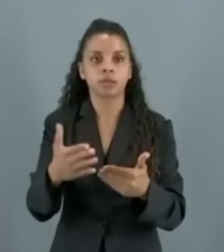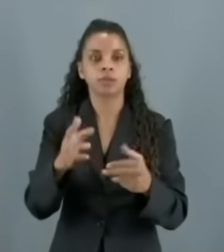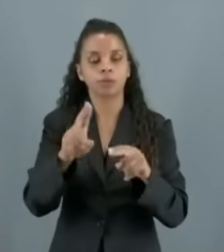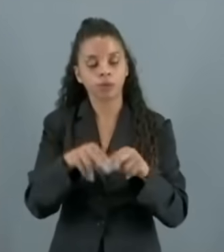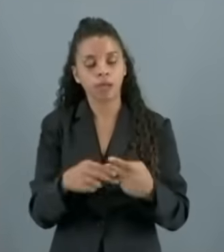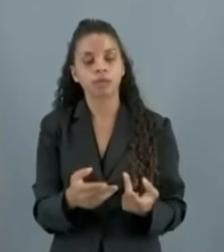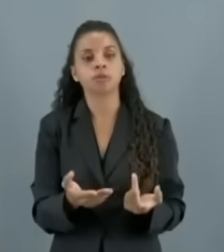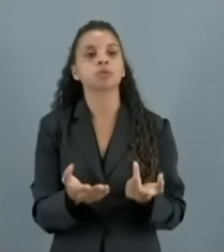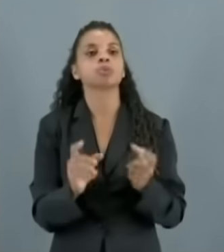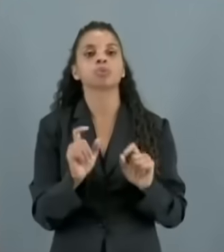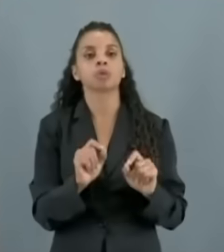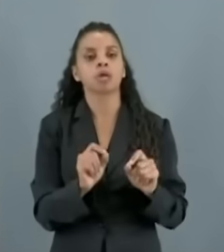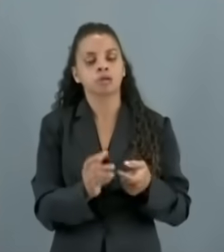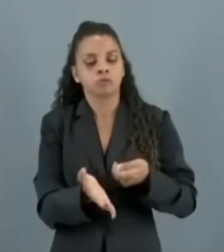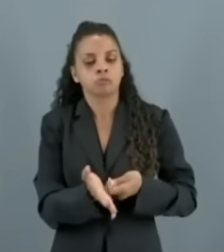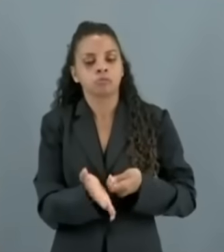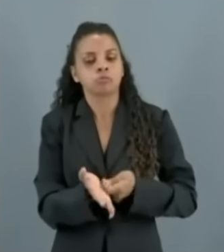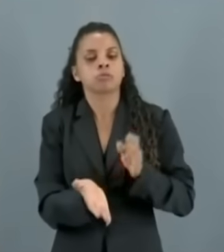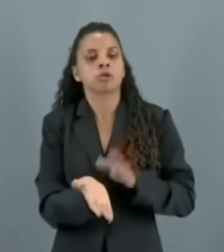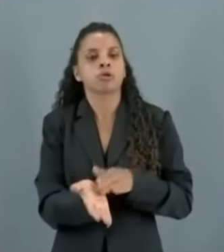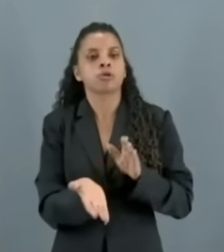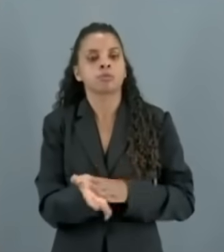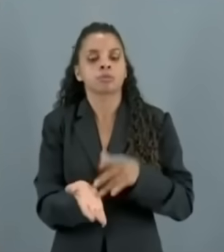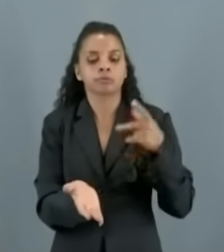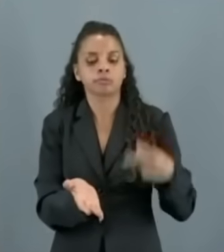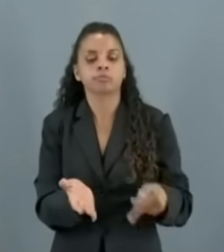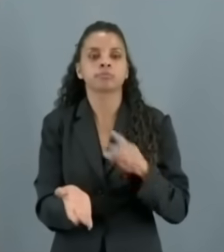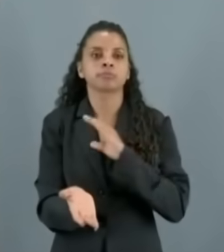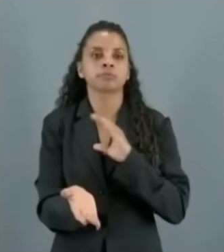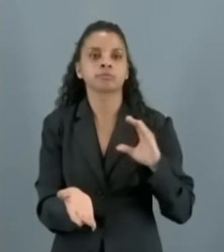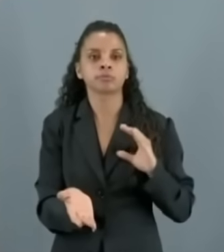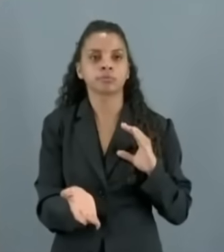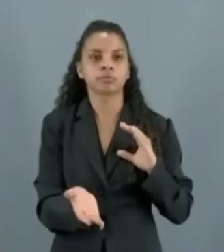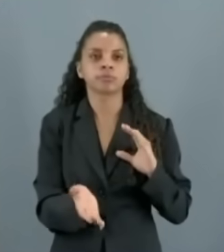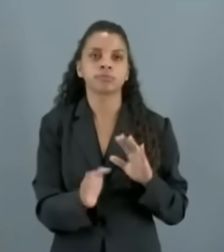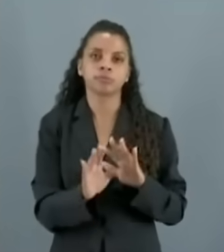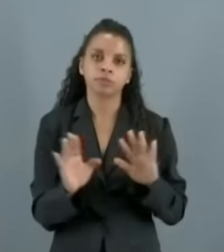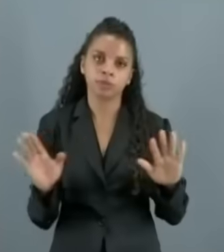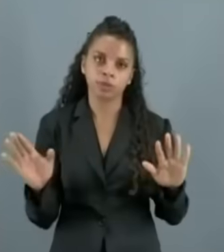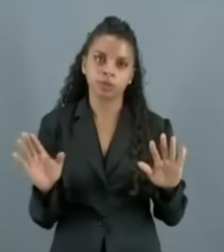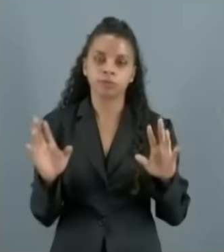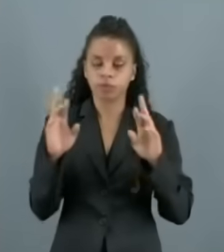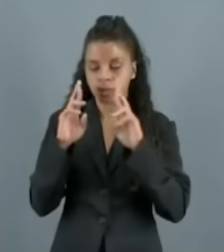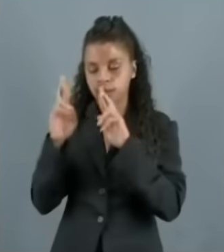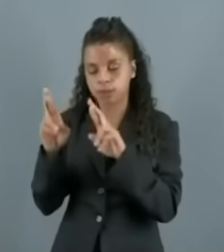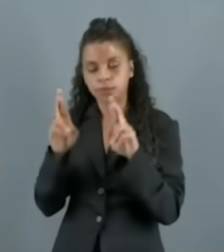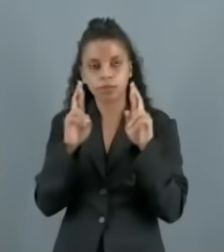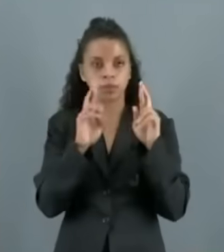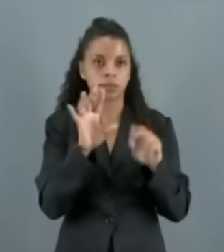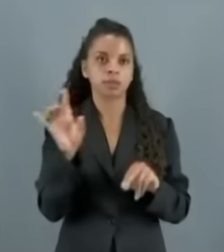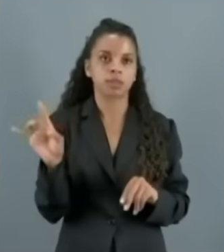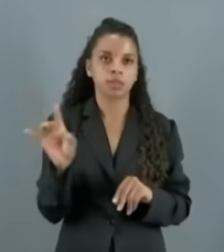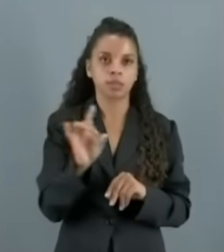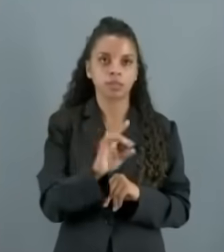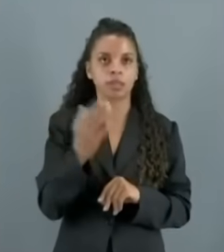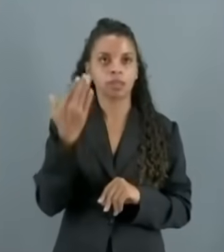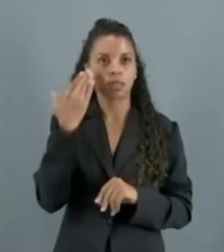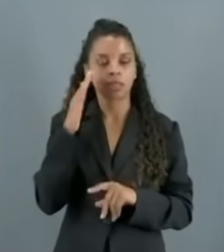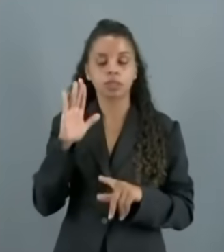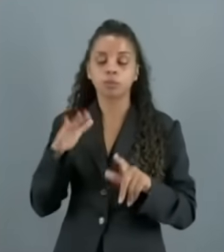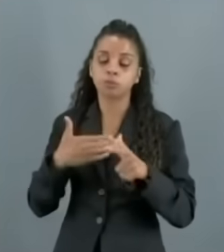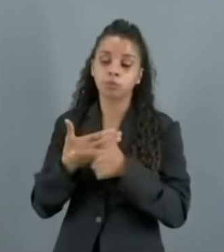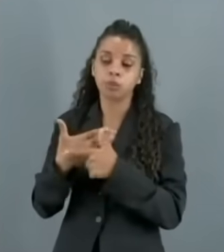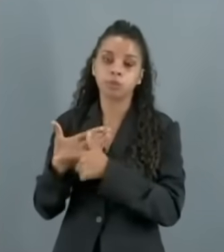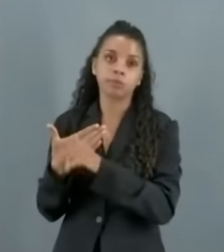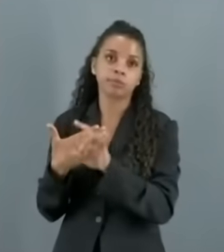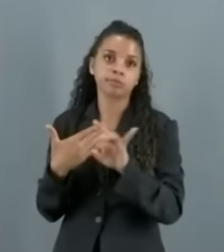da boa política feita por essa comissão. Então queremos apenas aqui reiterar, respeitando a posição de cada um, entendendo o papel de cada um,